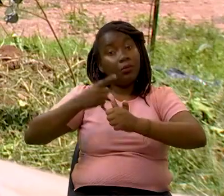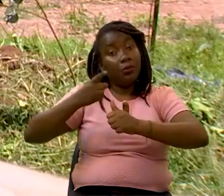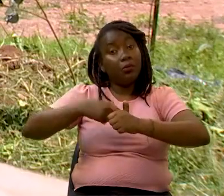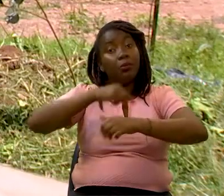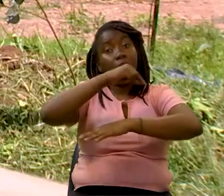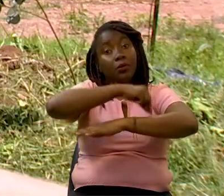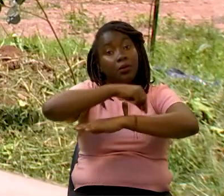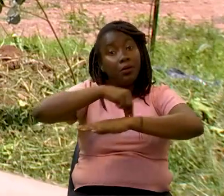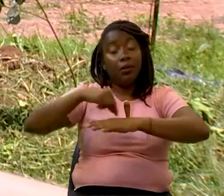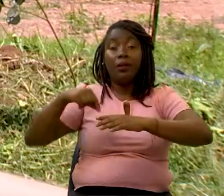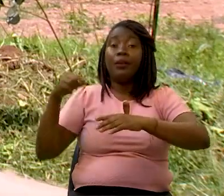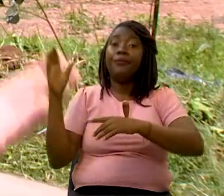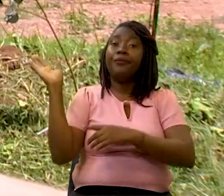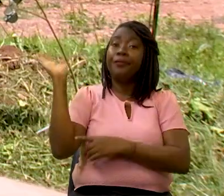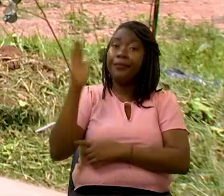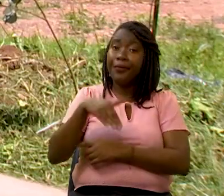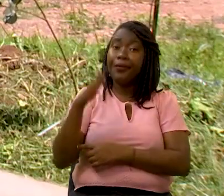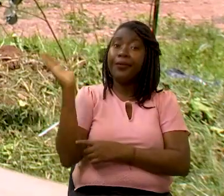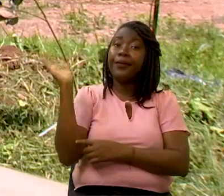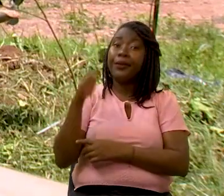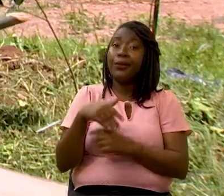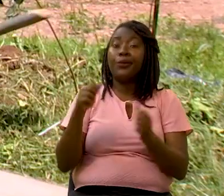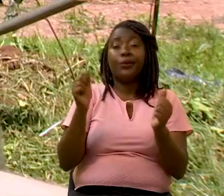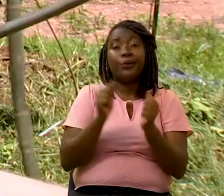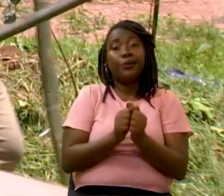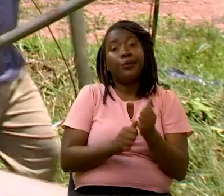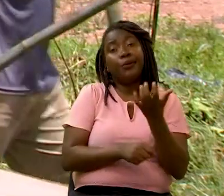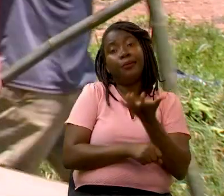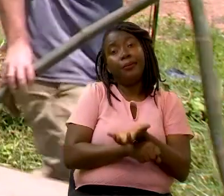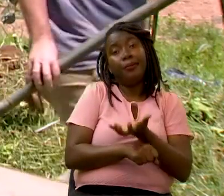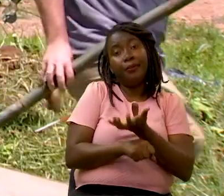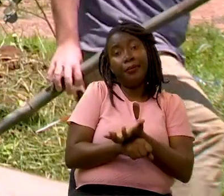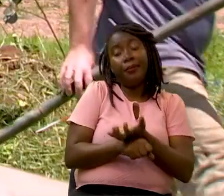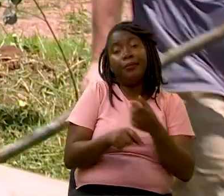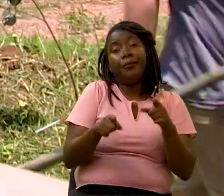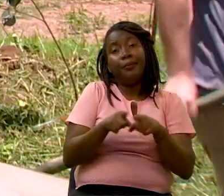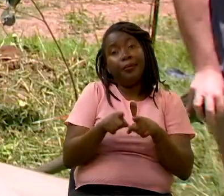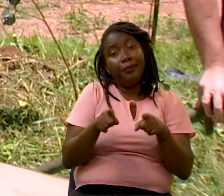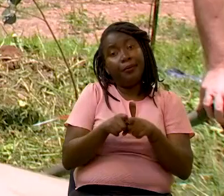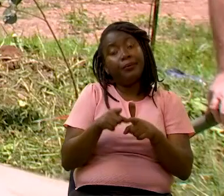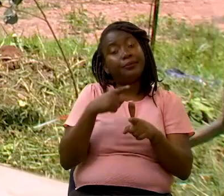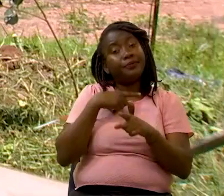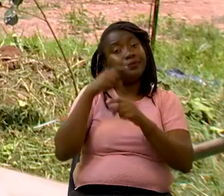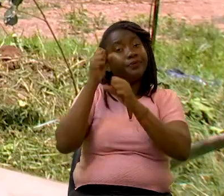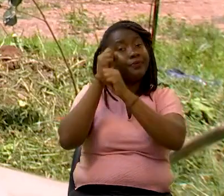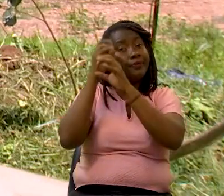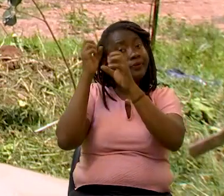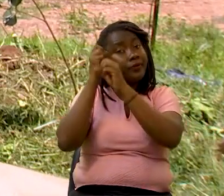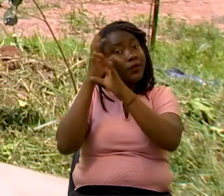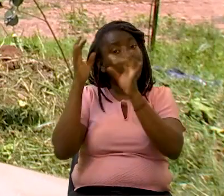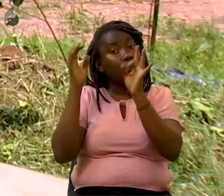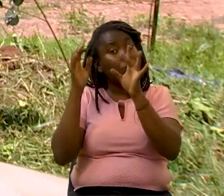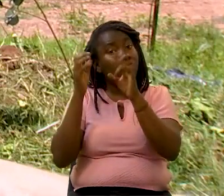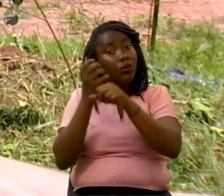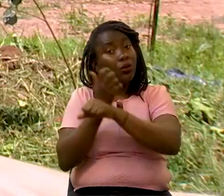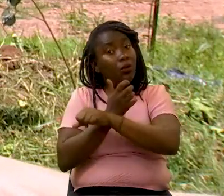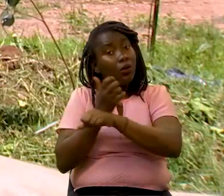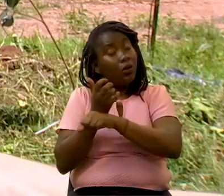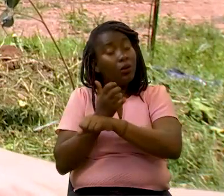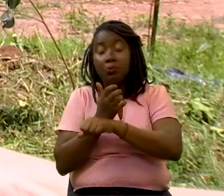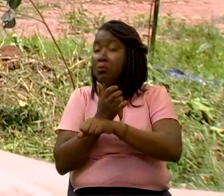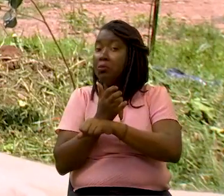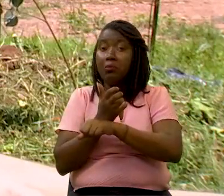plantio primeiro lá, e aí a gente foi trazendo isso ao lado da praça para inclusive ter essa perspectiva não só